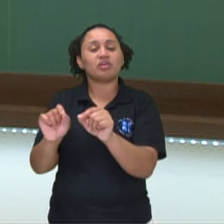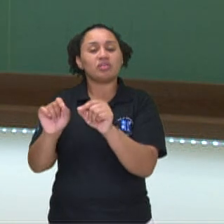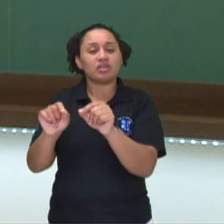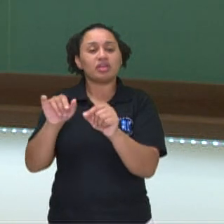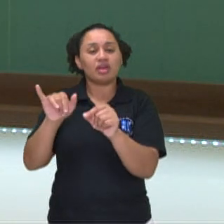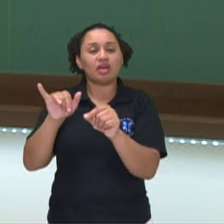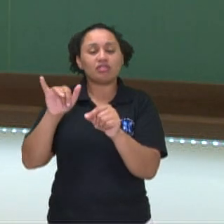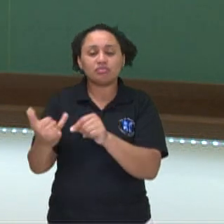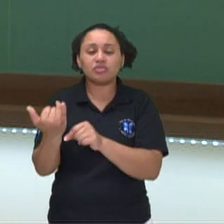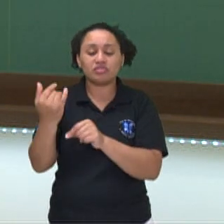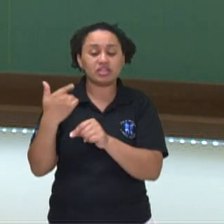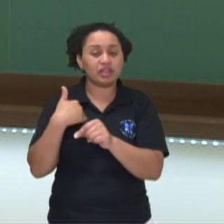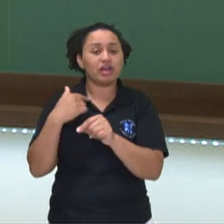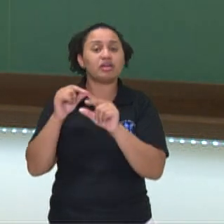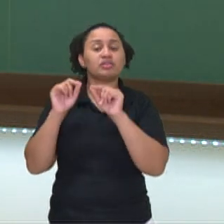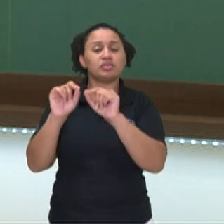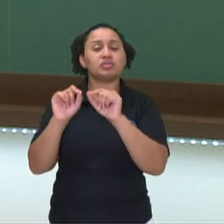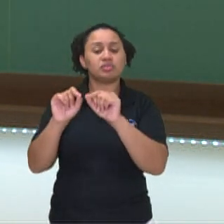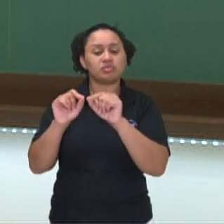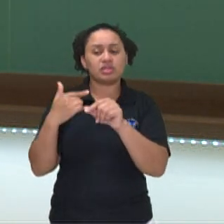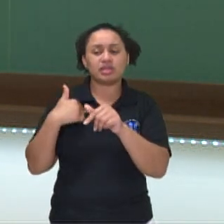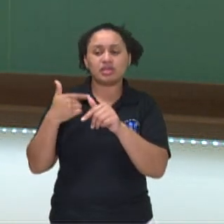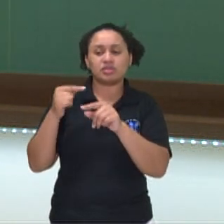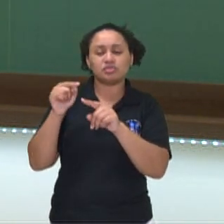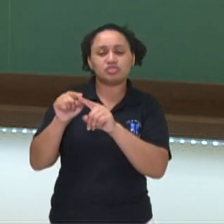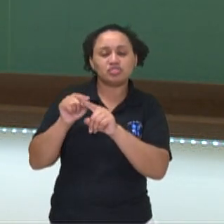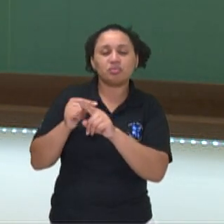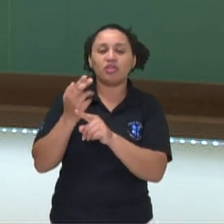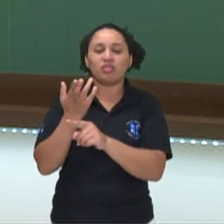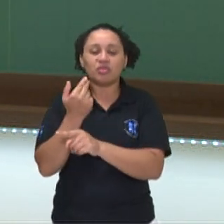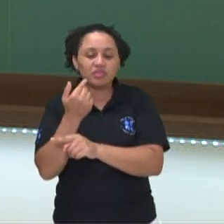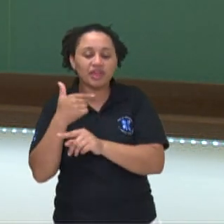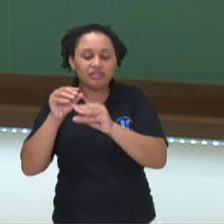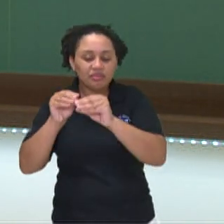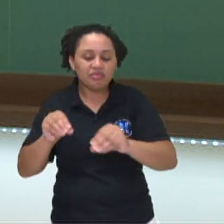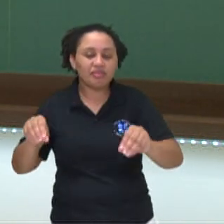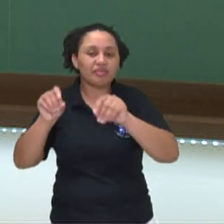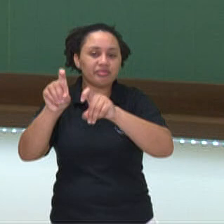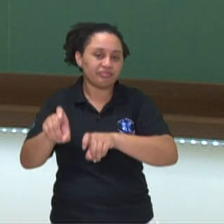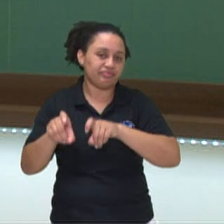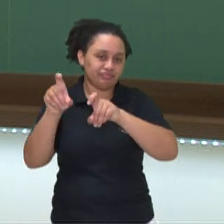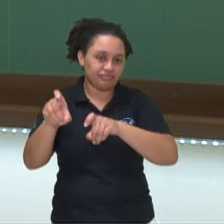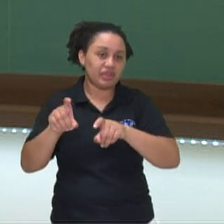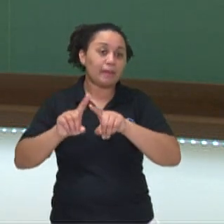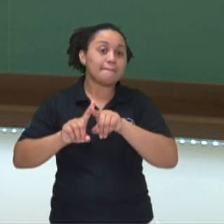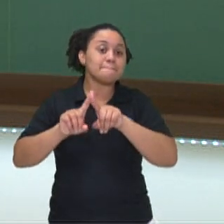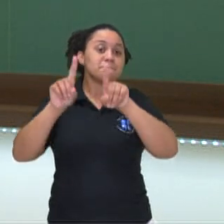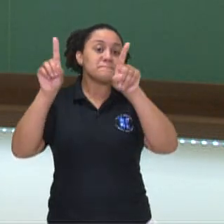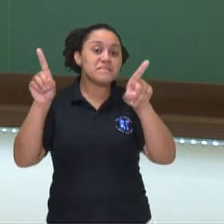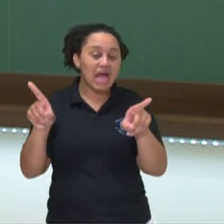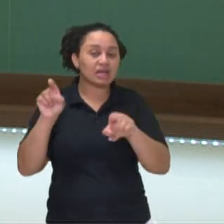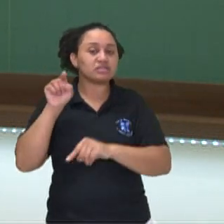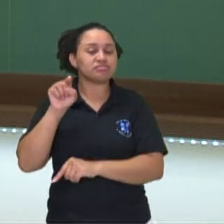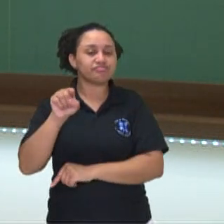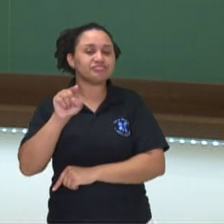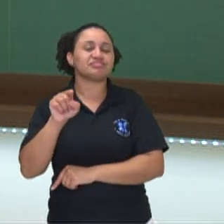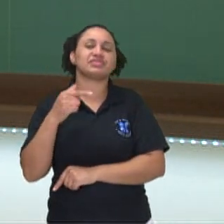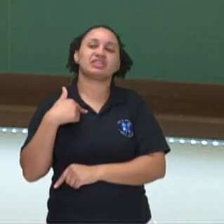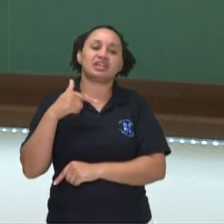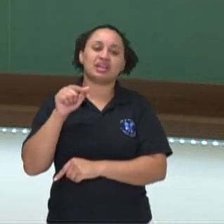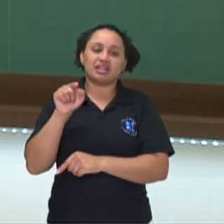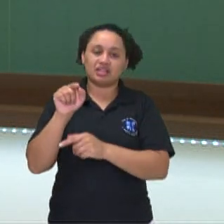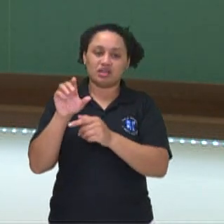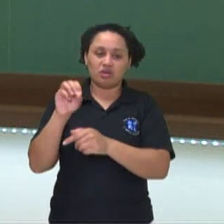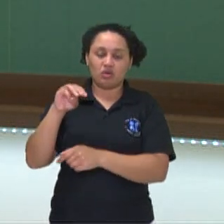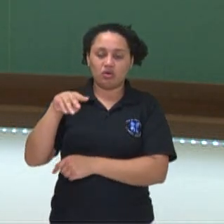sendo podendo ser utilizados como nutrientes para a agricultura. Porém, para que a compostagem